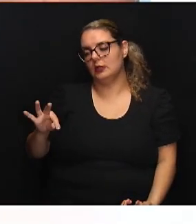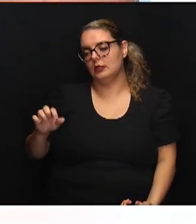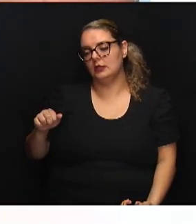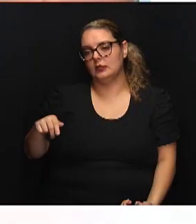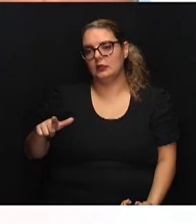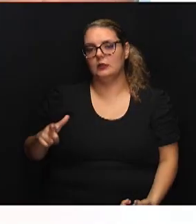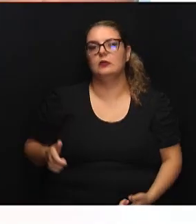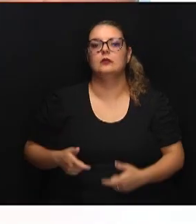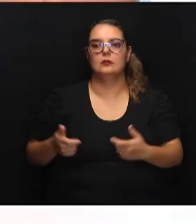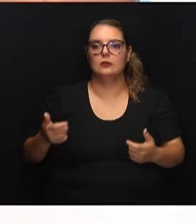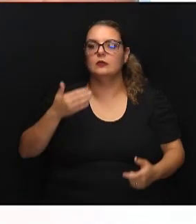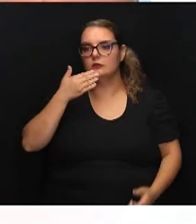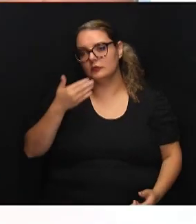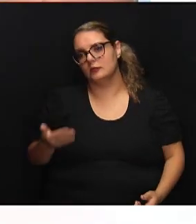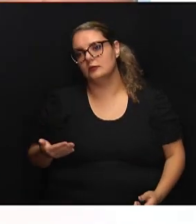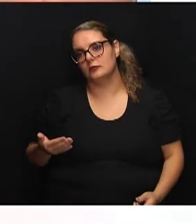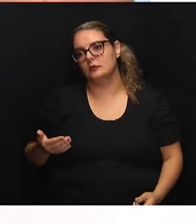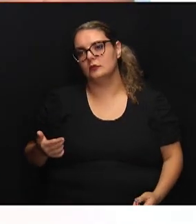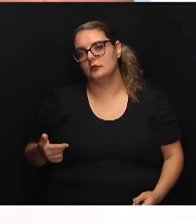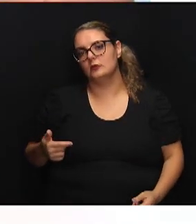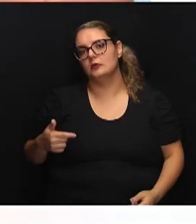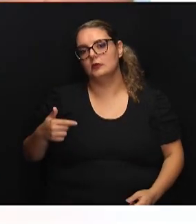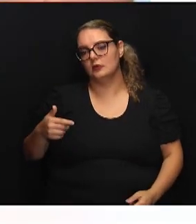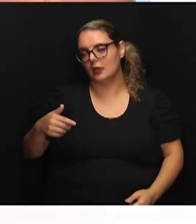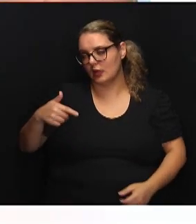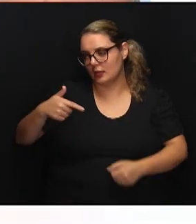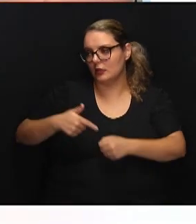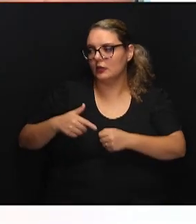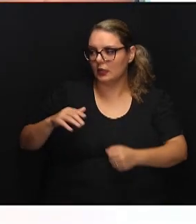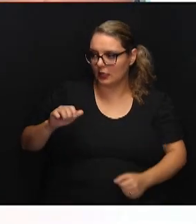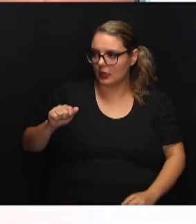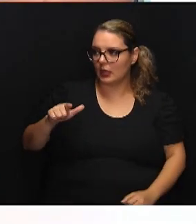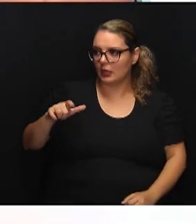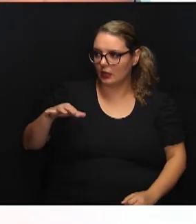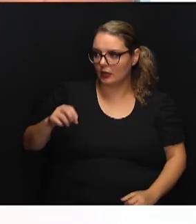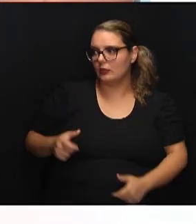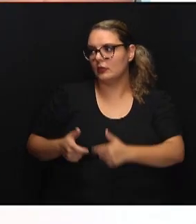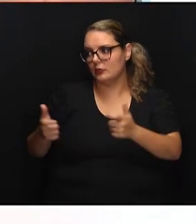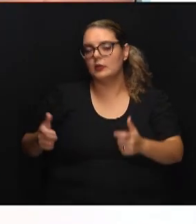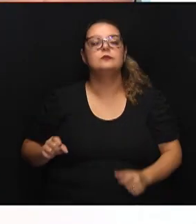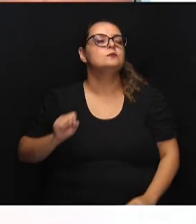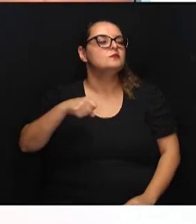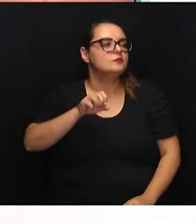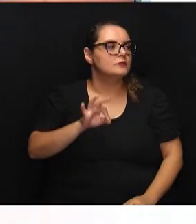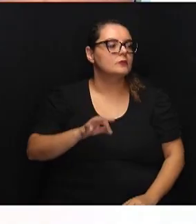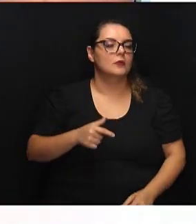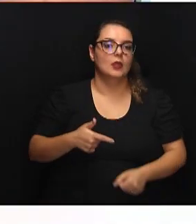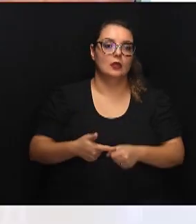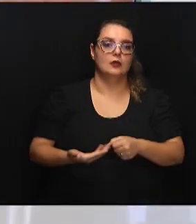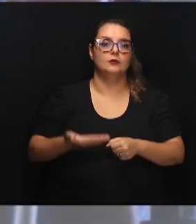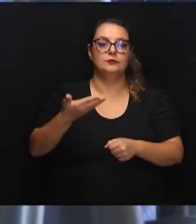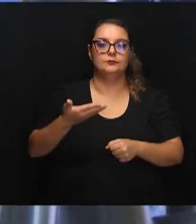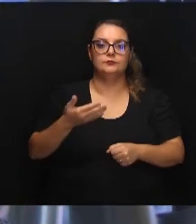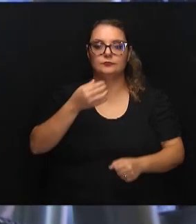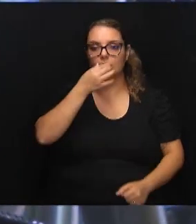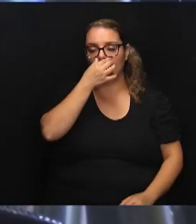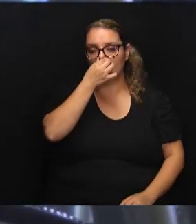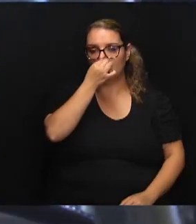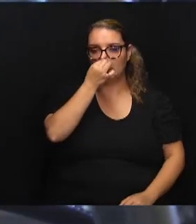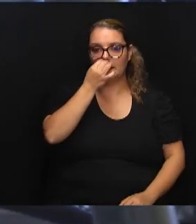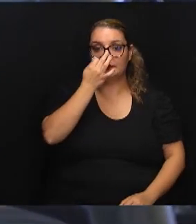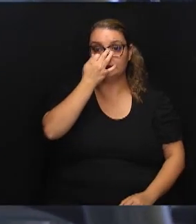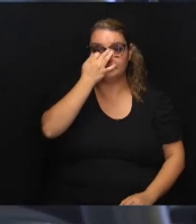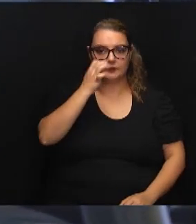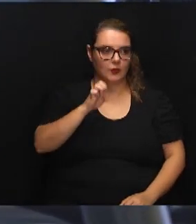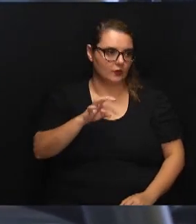demanda. Exato. E aí o preço também exatamente. vai aumentar, No né? primeiro momento, por exemplo, aumentou a gasolina hoje, o etanol não vai